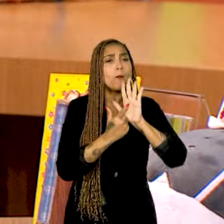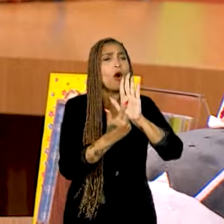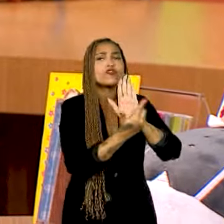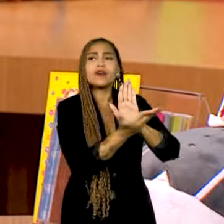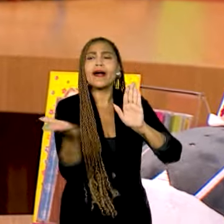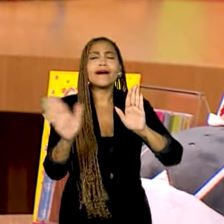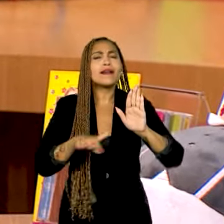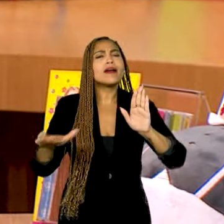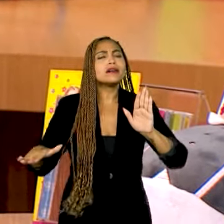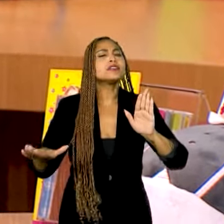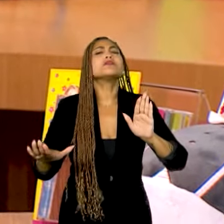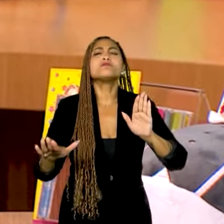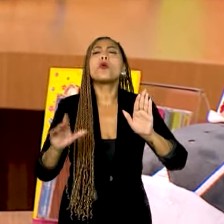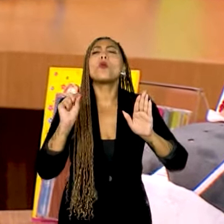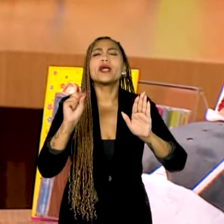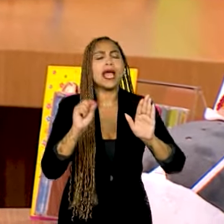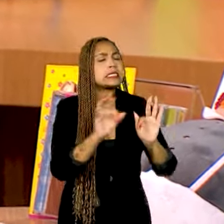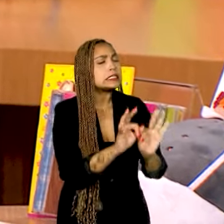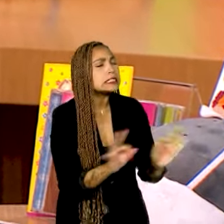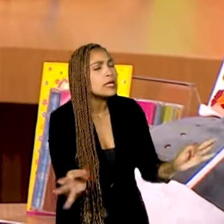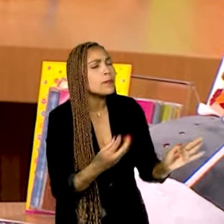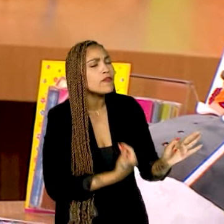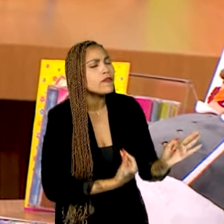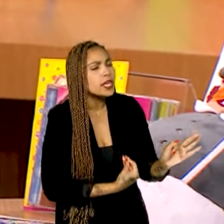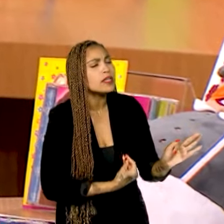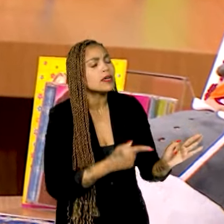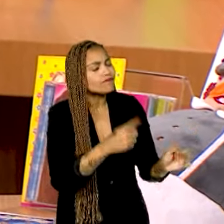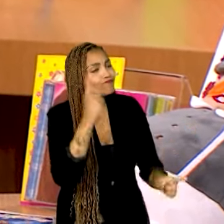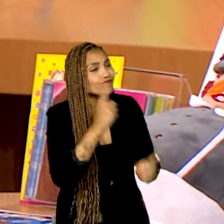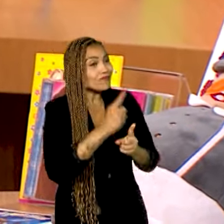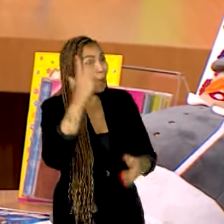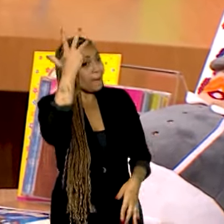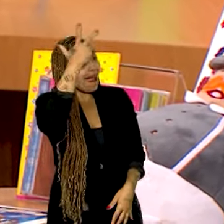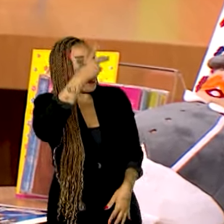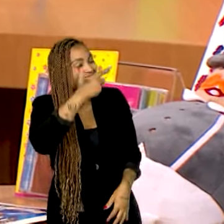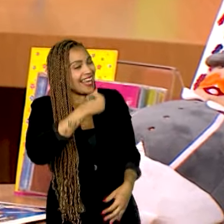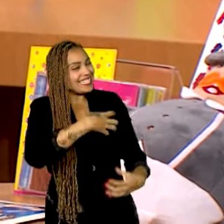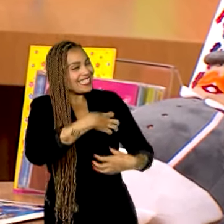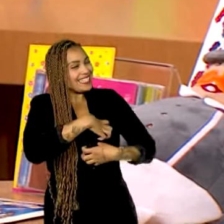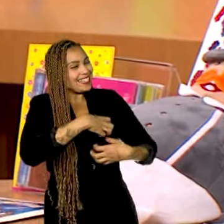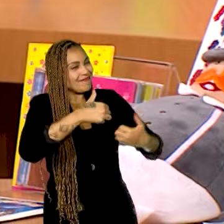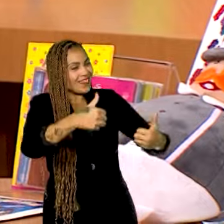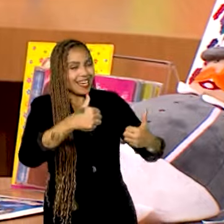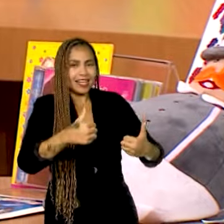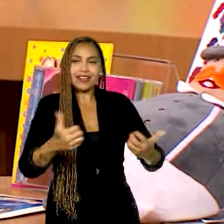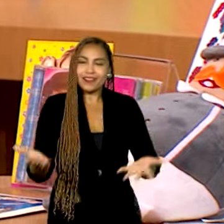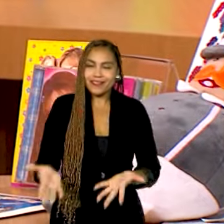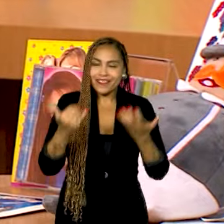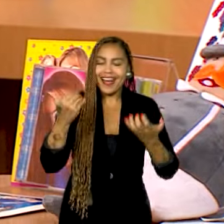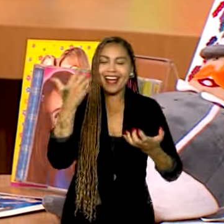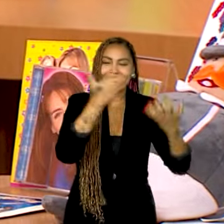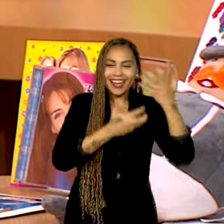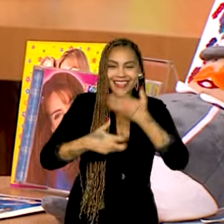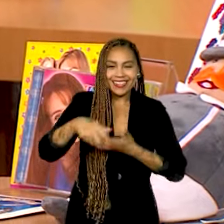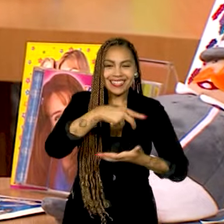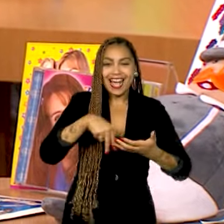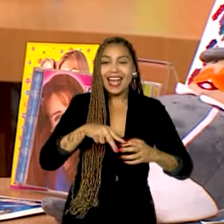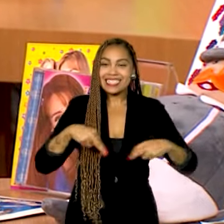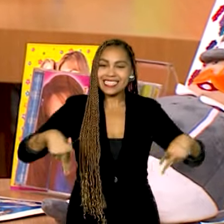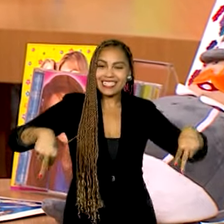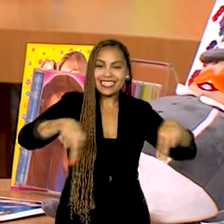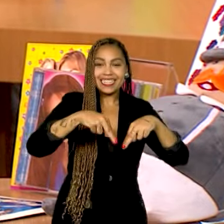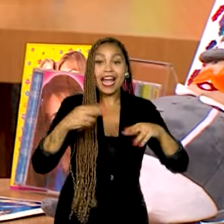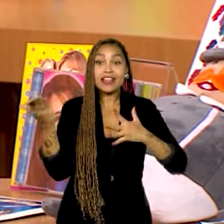beleza nas coisas muito simples da vida. A Bia convida vocês pra dançar e cantar Ciranda. A gente vai pro